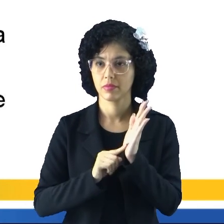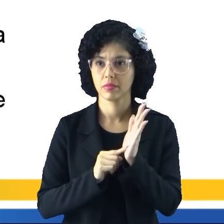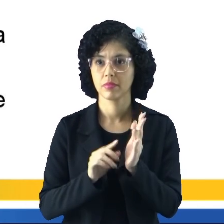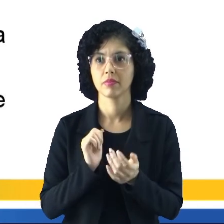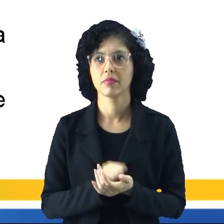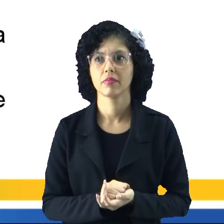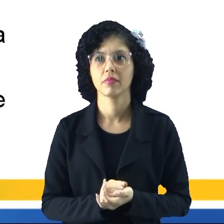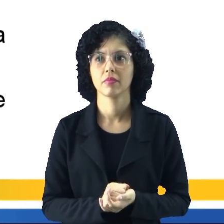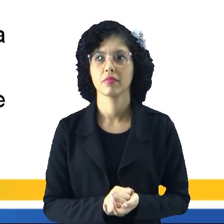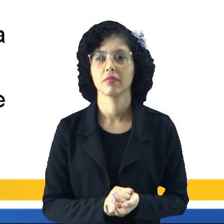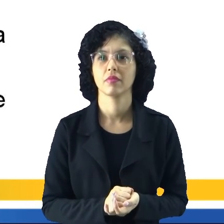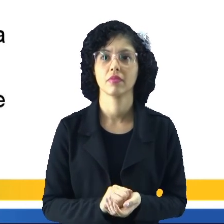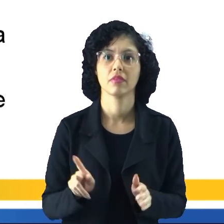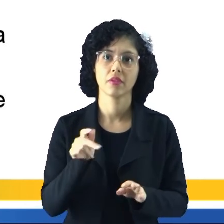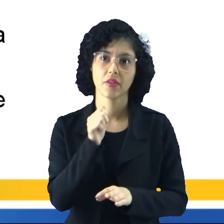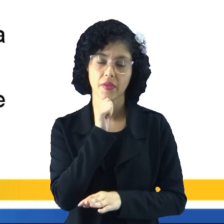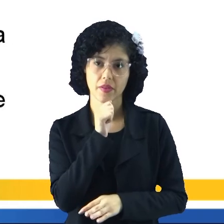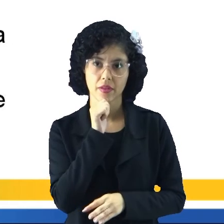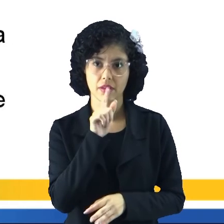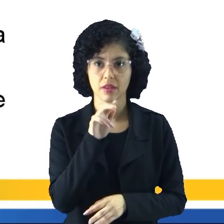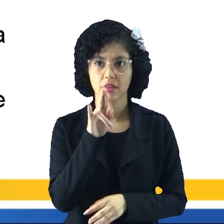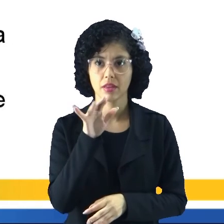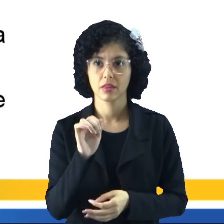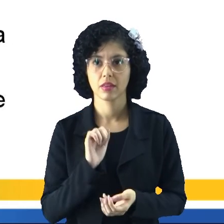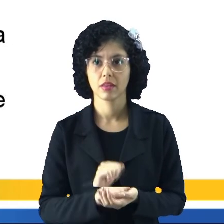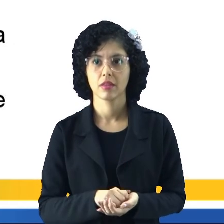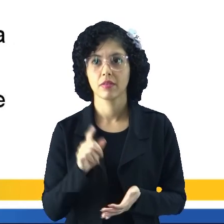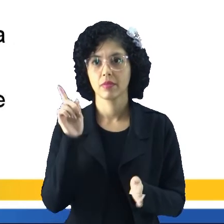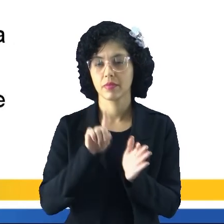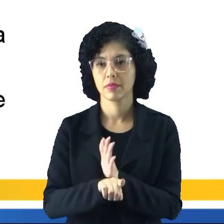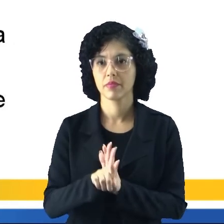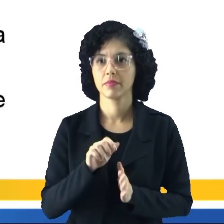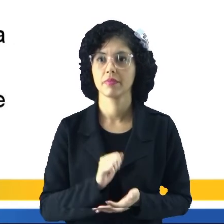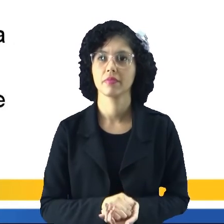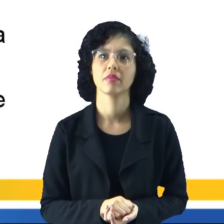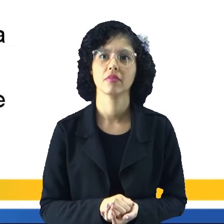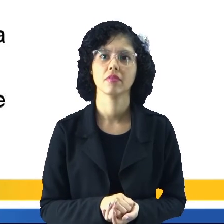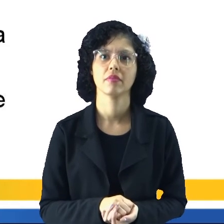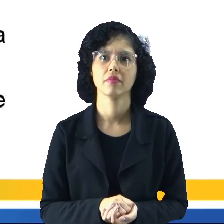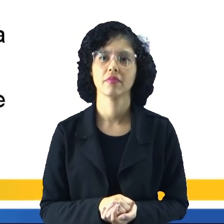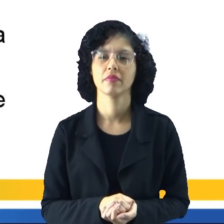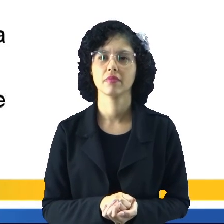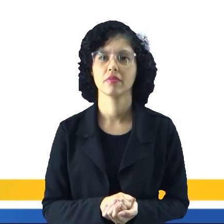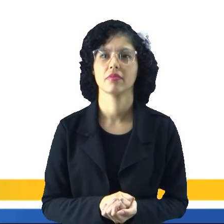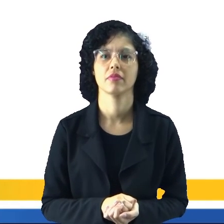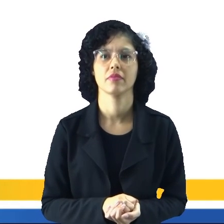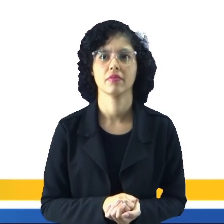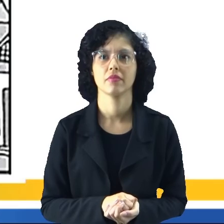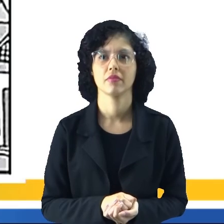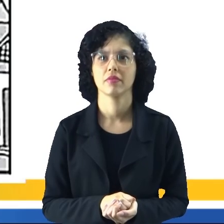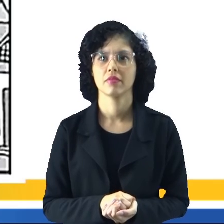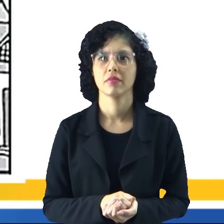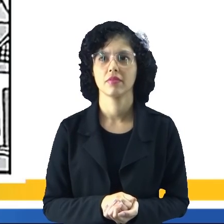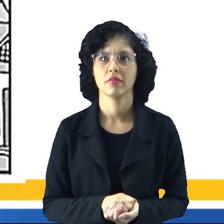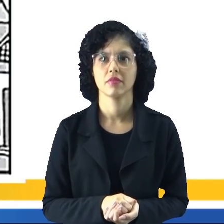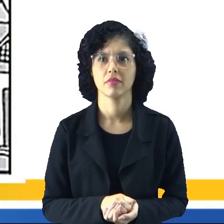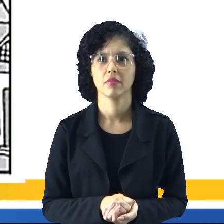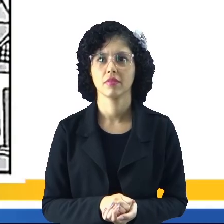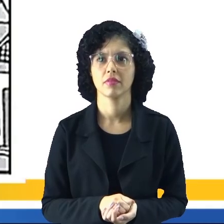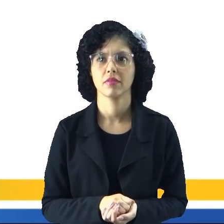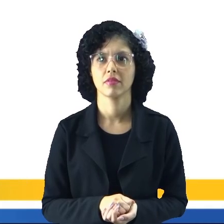de exclamação a entonação incrédula de Gaturro em relação à pergunta de Ágata. Podemos ver, né, que ele não fica incrédulo aqui, ele